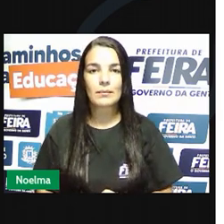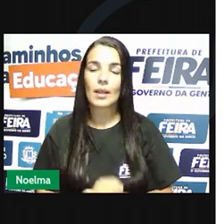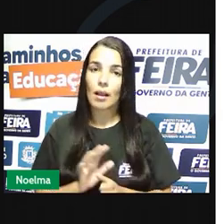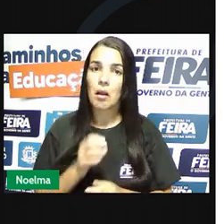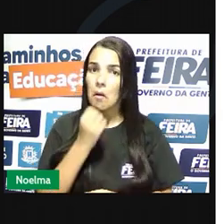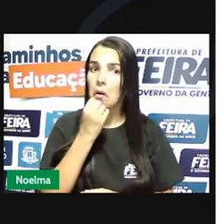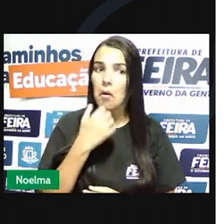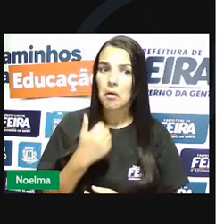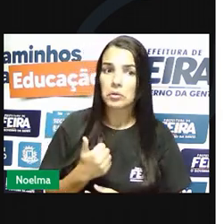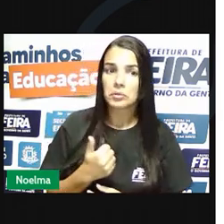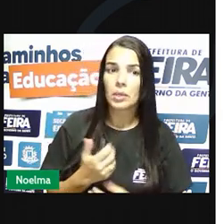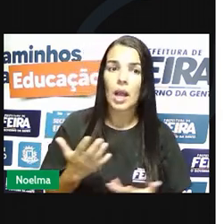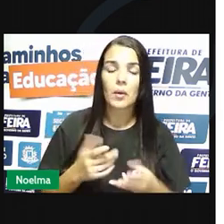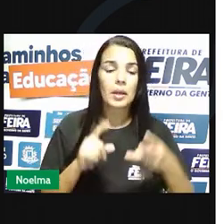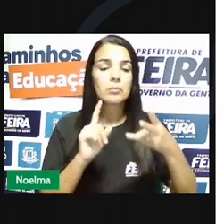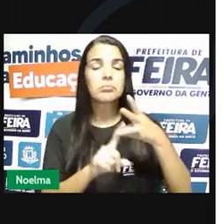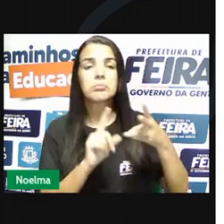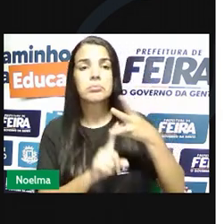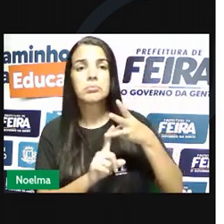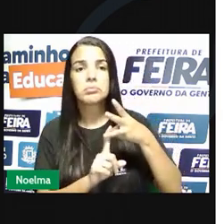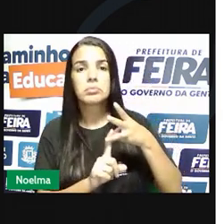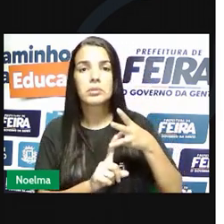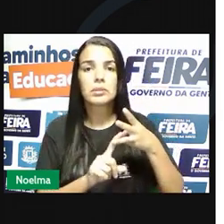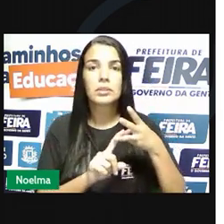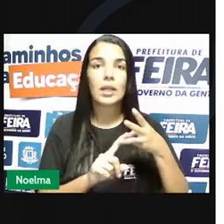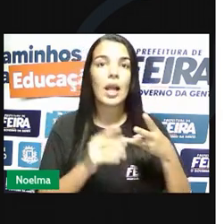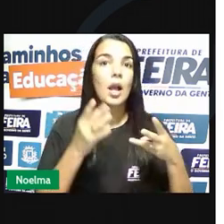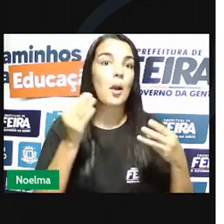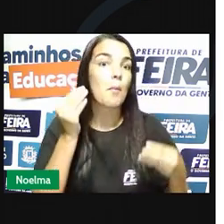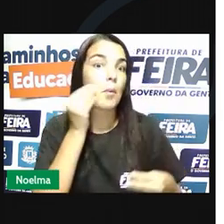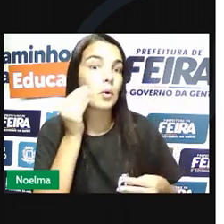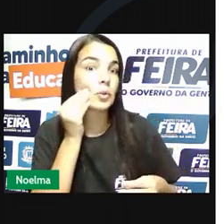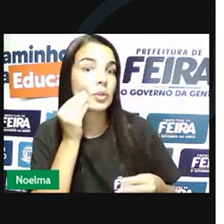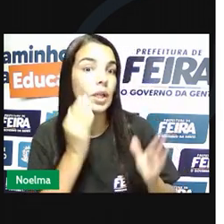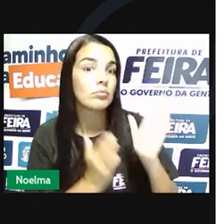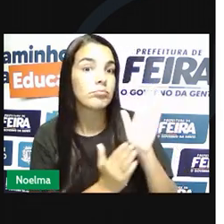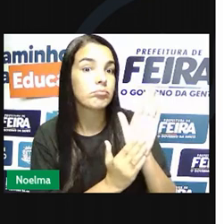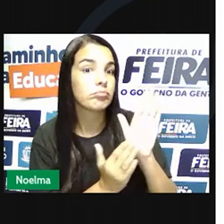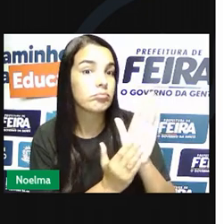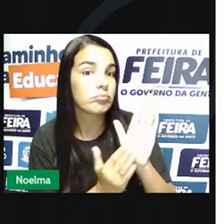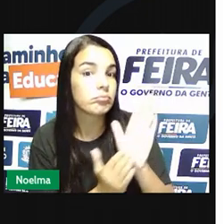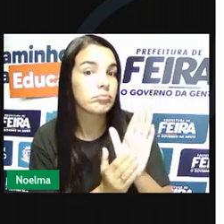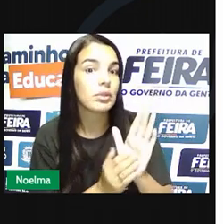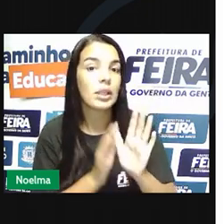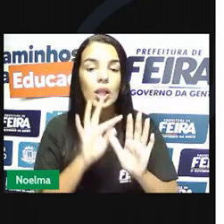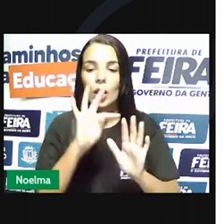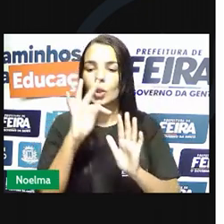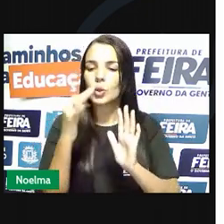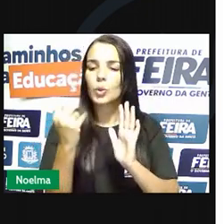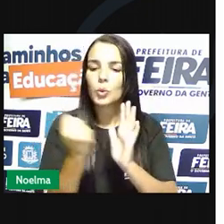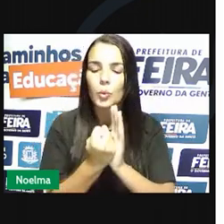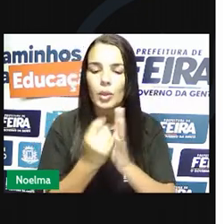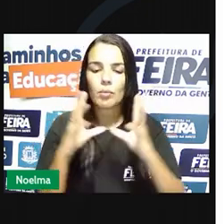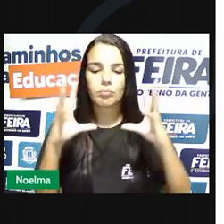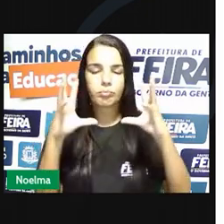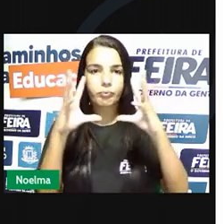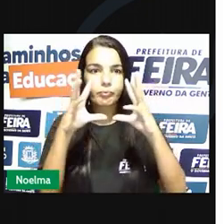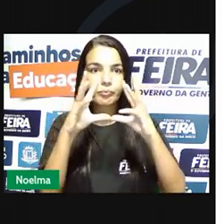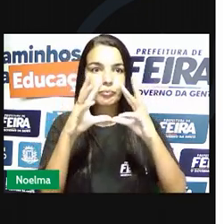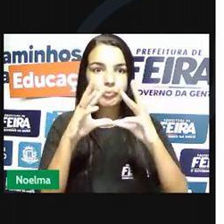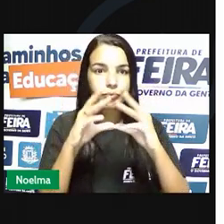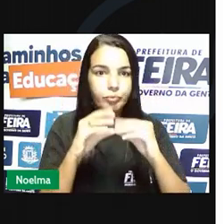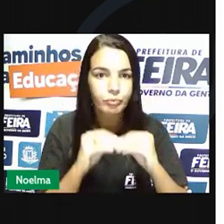Beleza. Terceiro ponto. Expondo os porquês de sua resposta, você vai trazer aí todas as argumentações. Então,